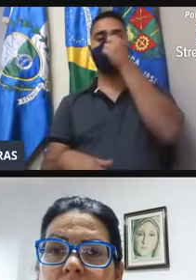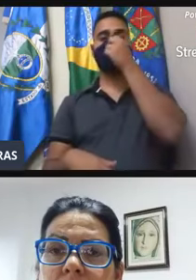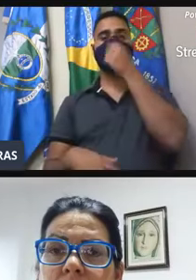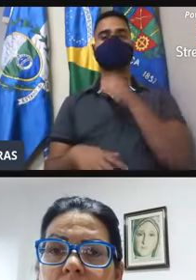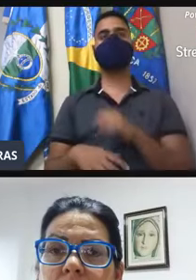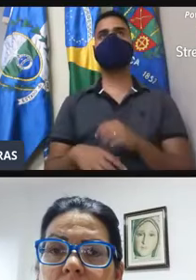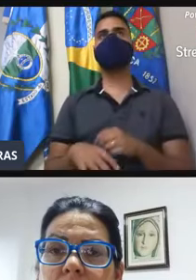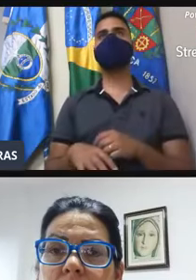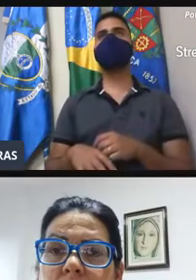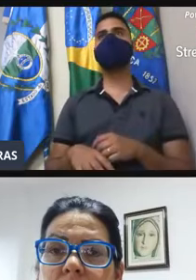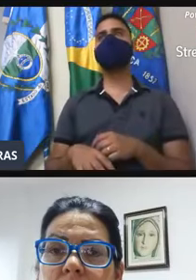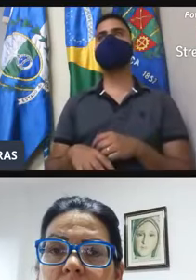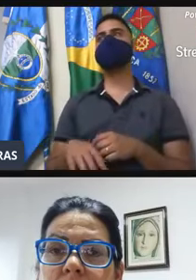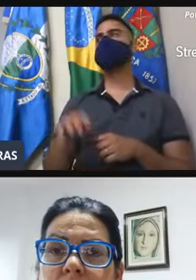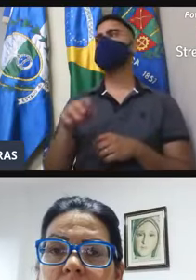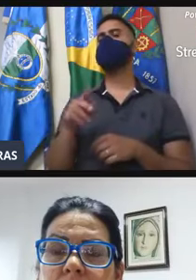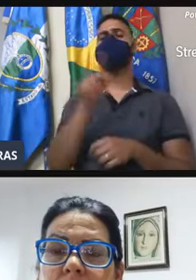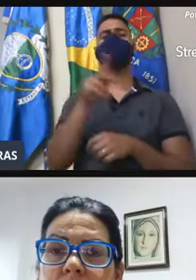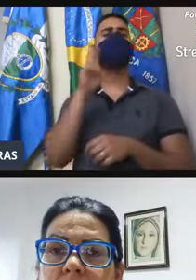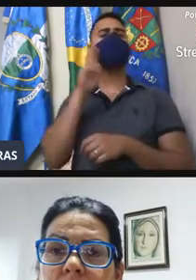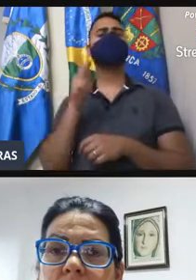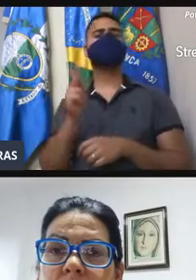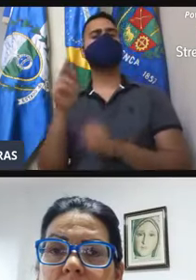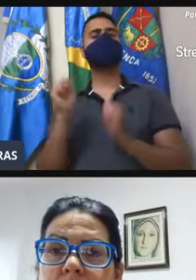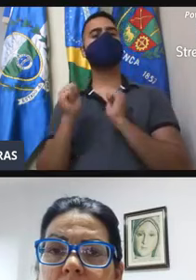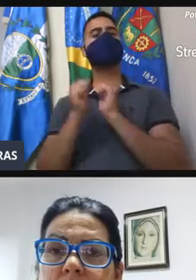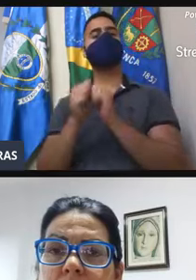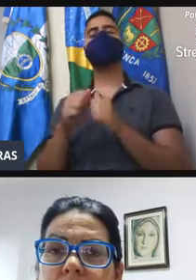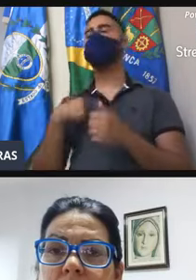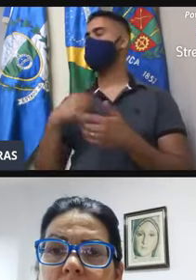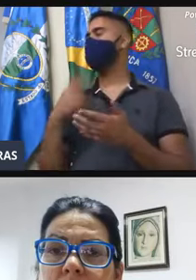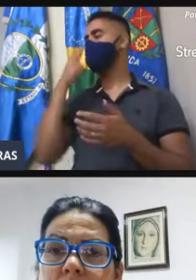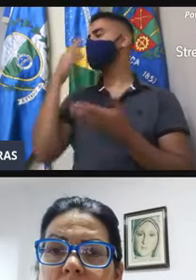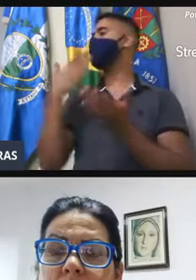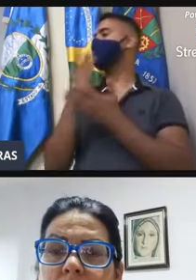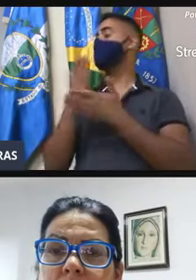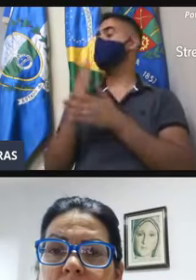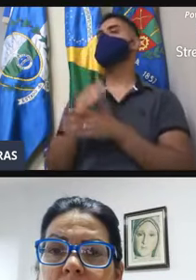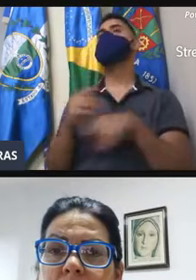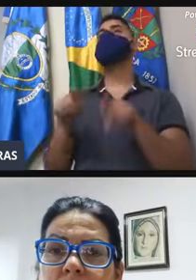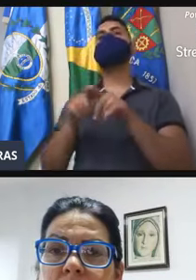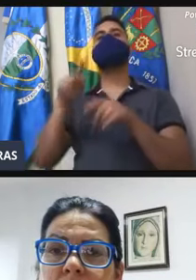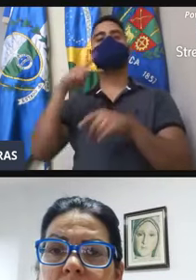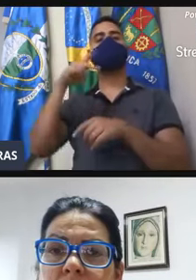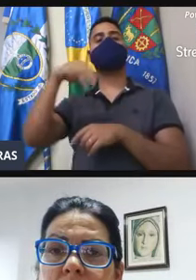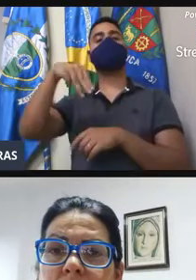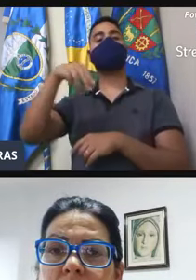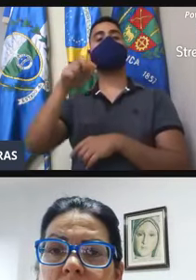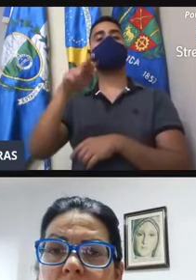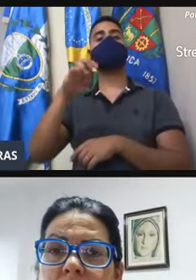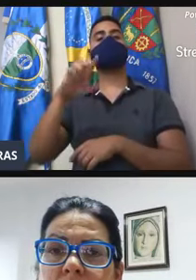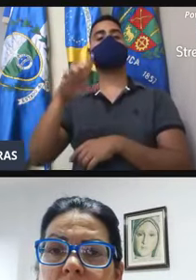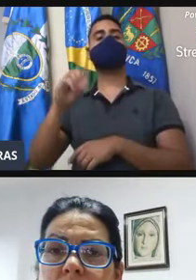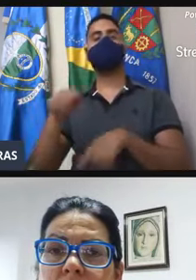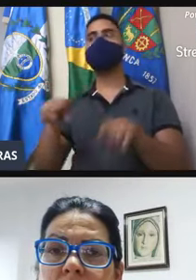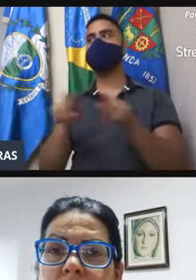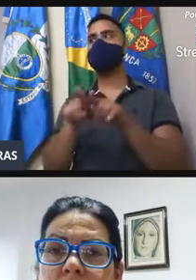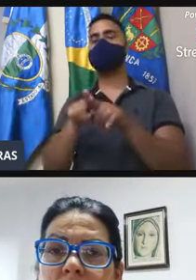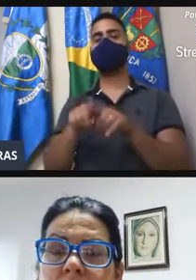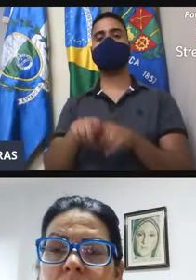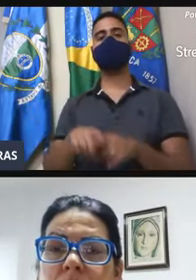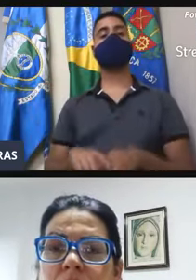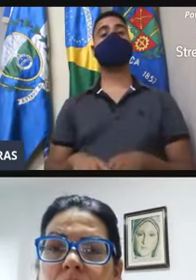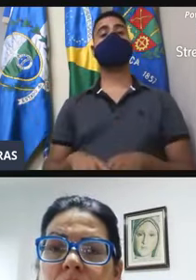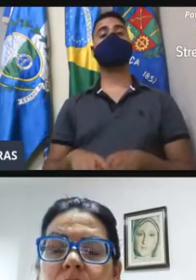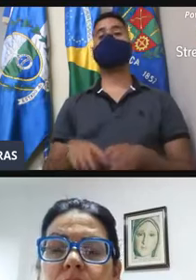Você sempre está com a gente lá, né? O vereador Marcelo também já nos fez uma visita. Então,